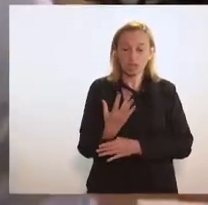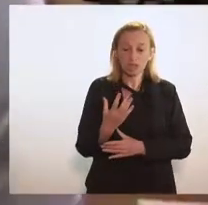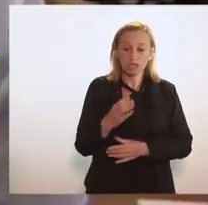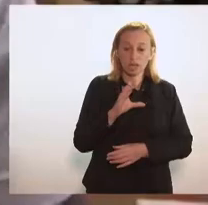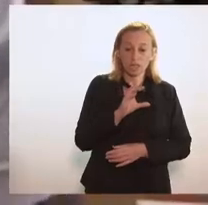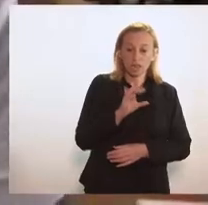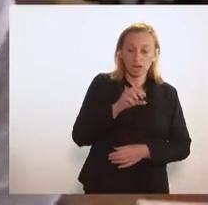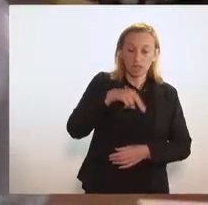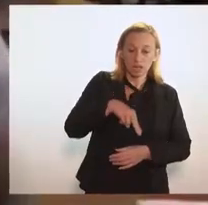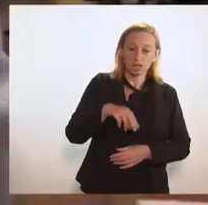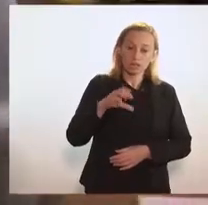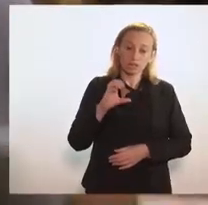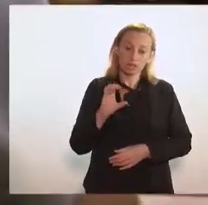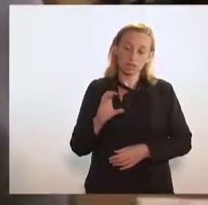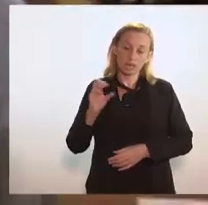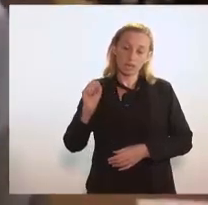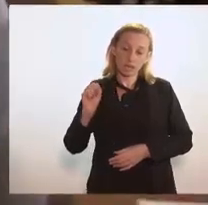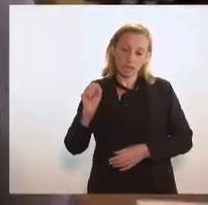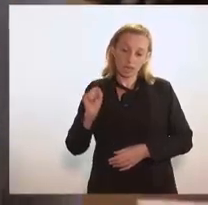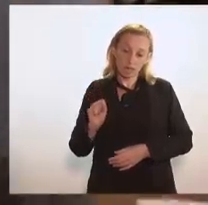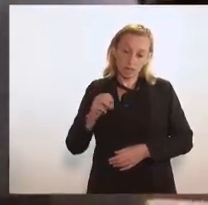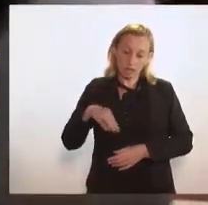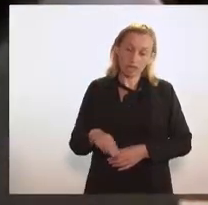com base na